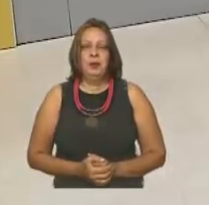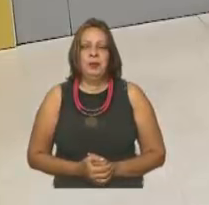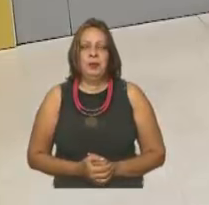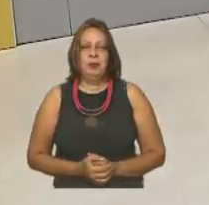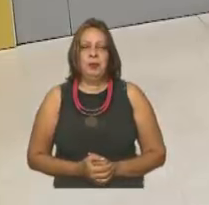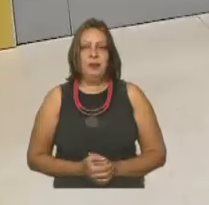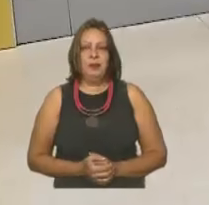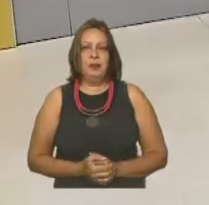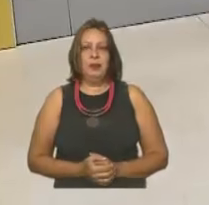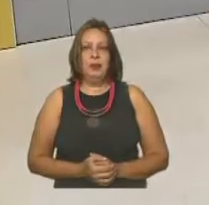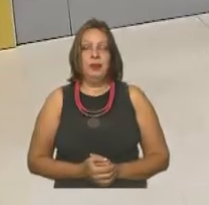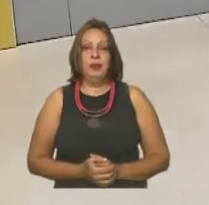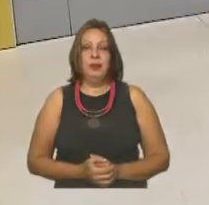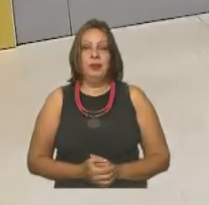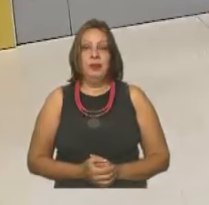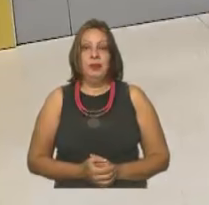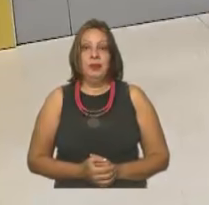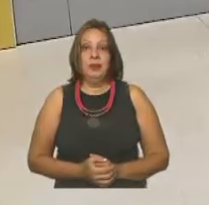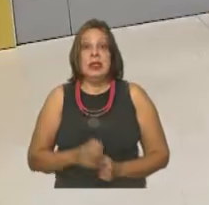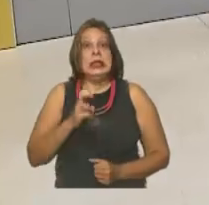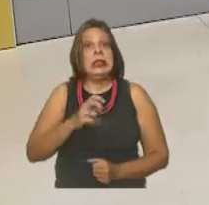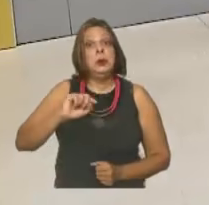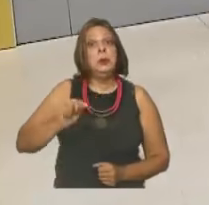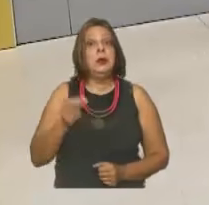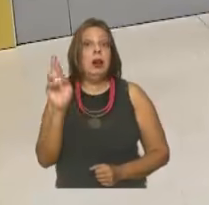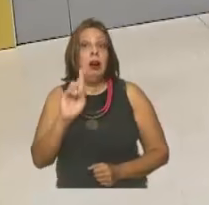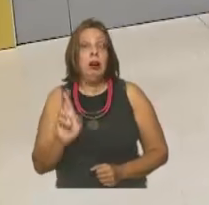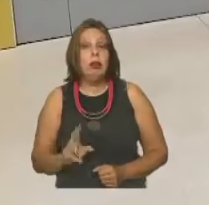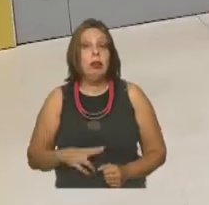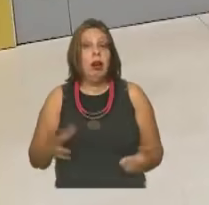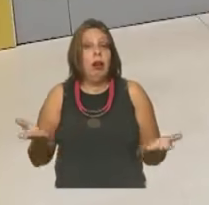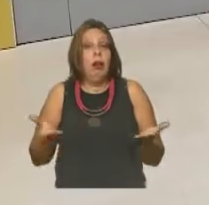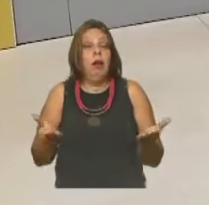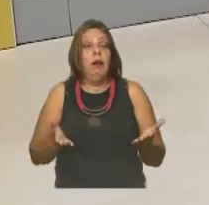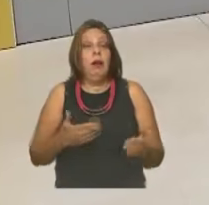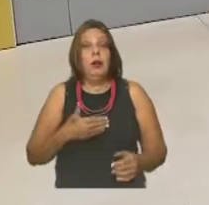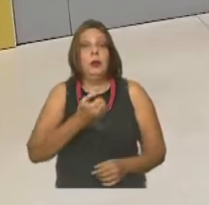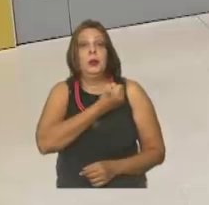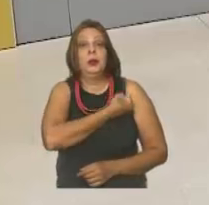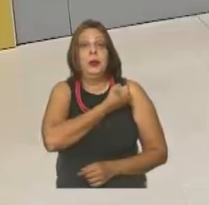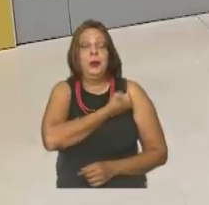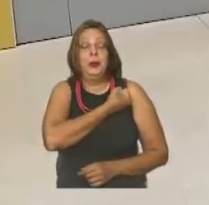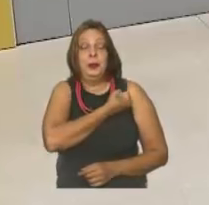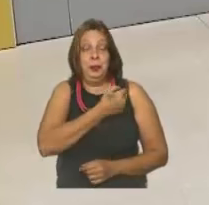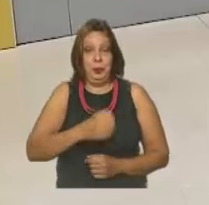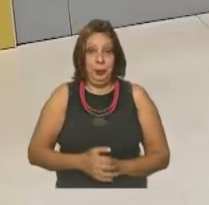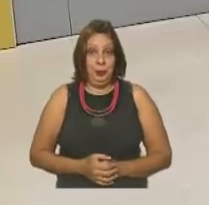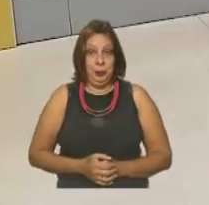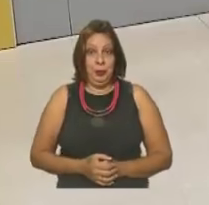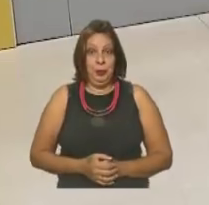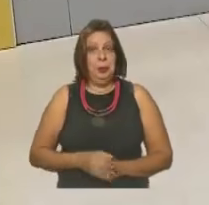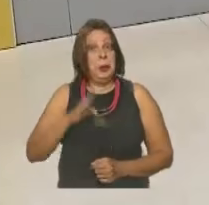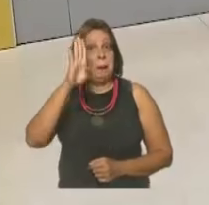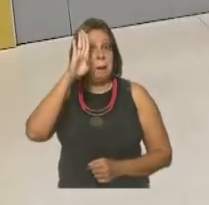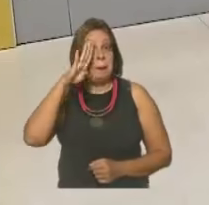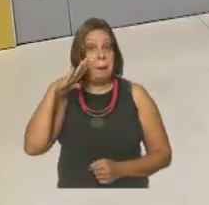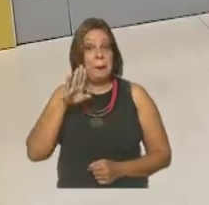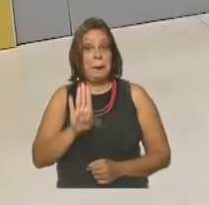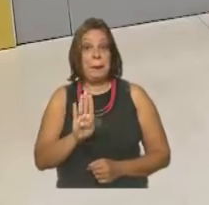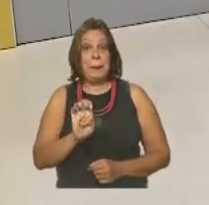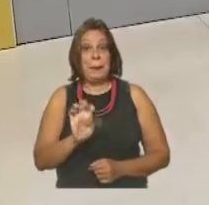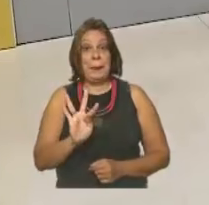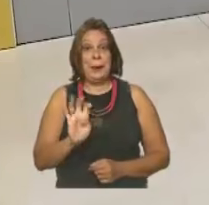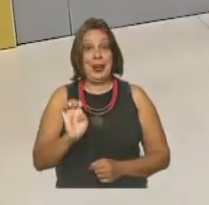pipocando, pipocando. Valendo R$5.000, vamos chamar a primeira bolinha desse primeiro prêmio, por favor, Elizabeth.